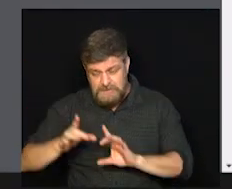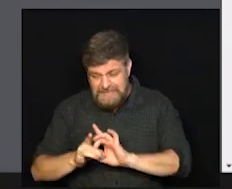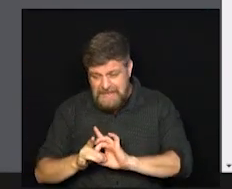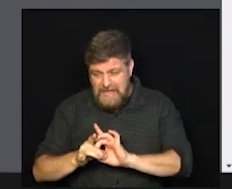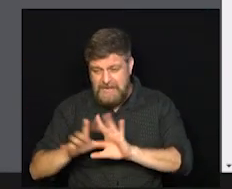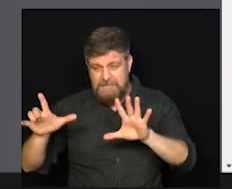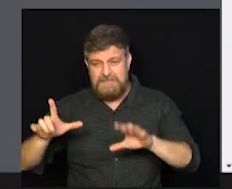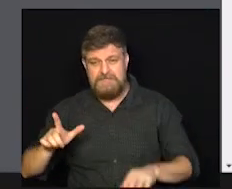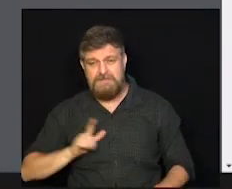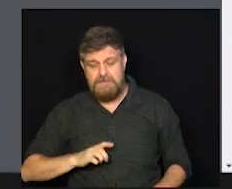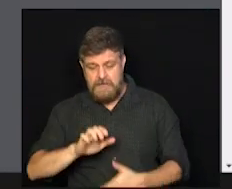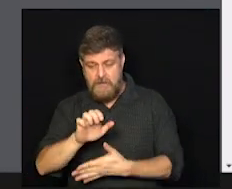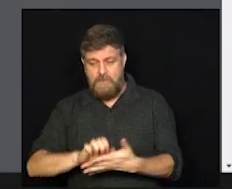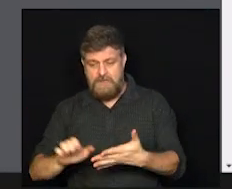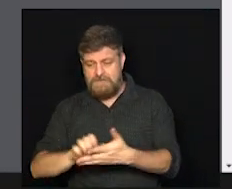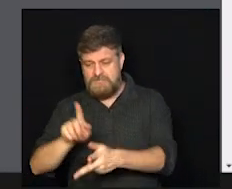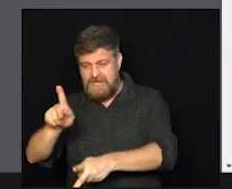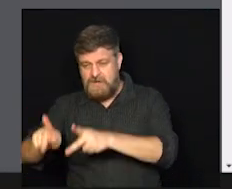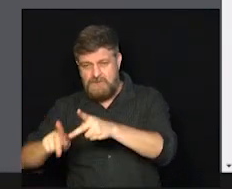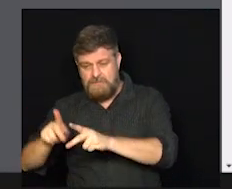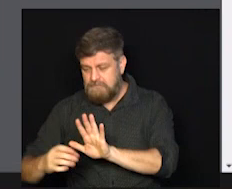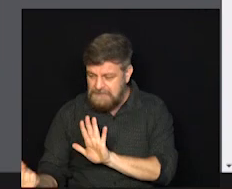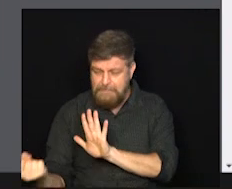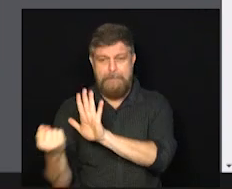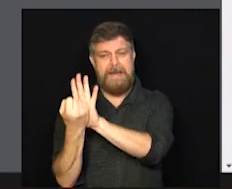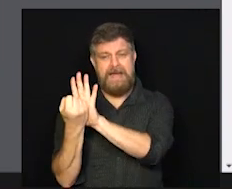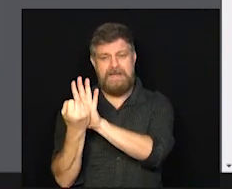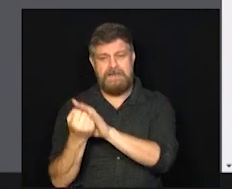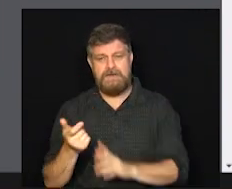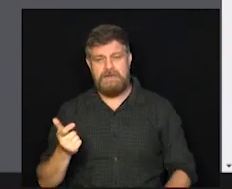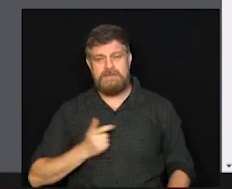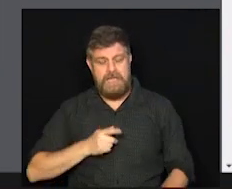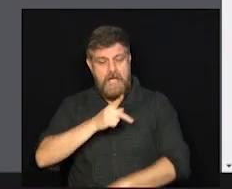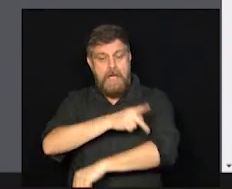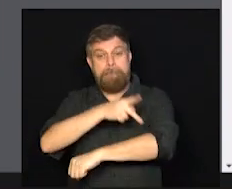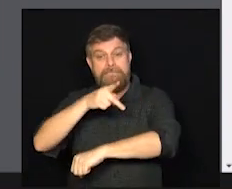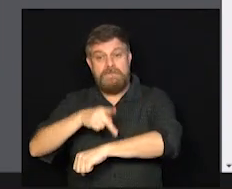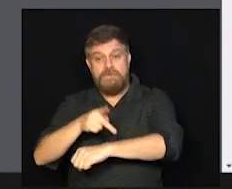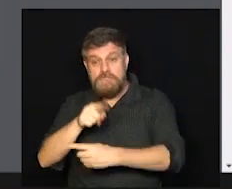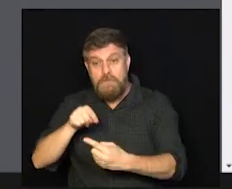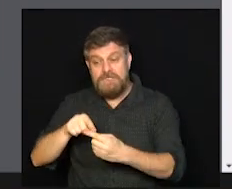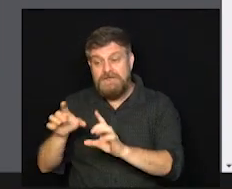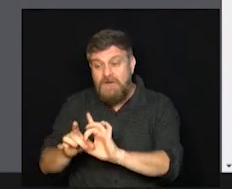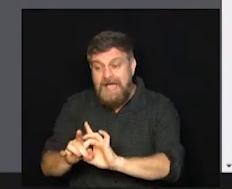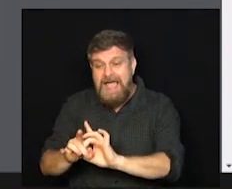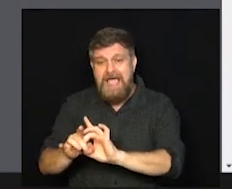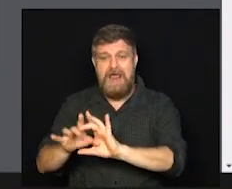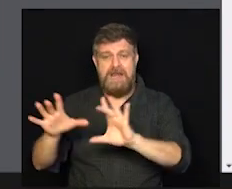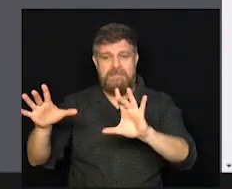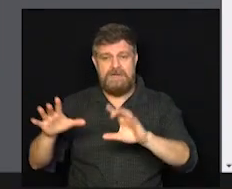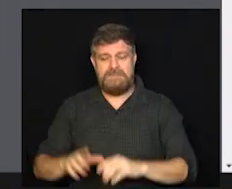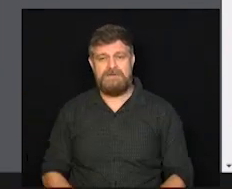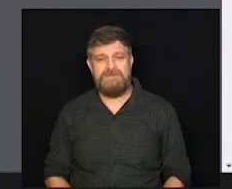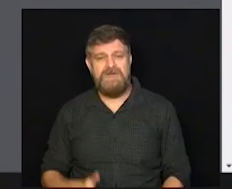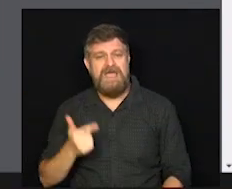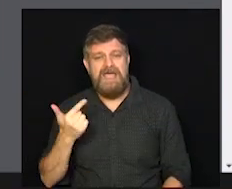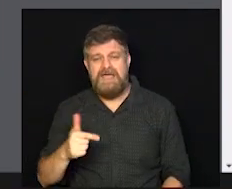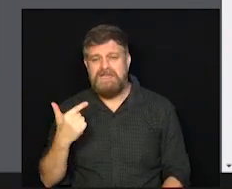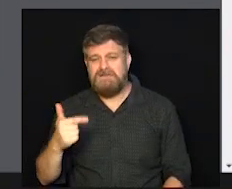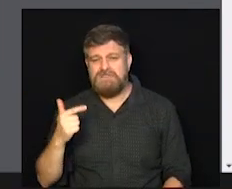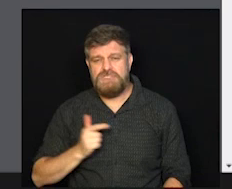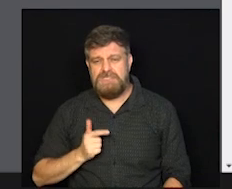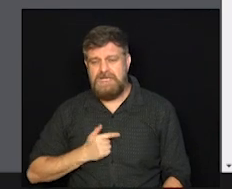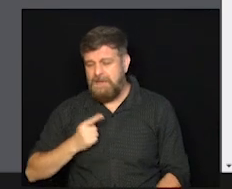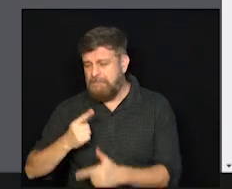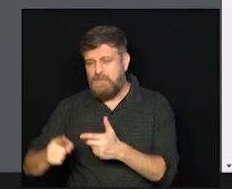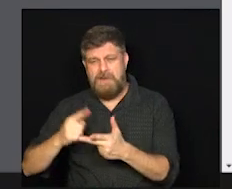marcou muito a evangelização popular dessa região. Essa pedagogia libertadora, em que não se via o proselitismo religioso de